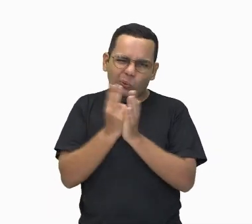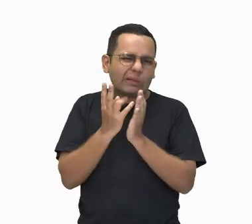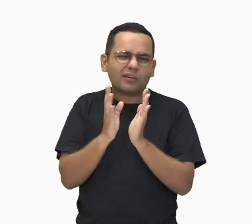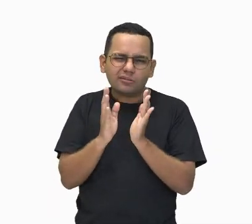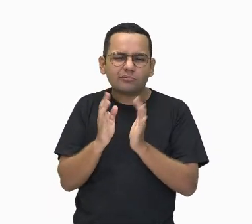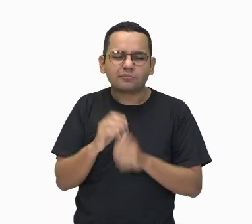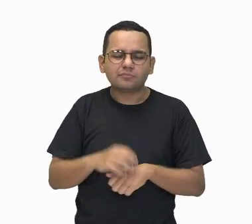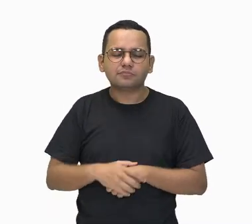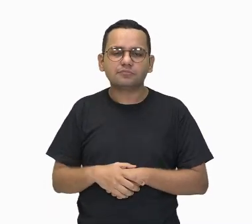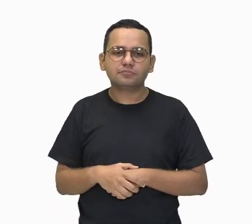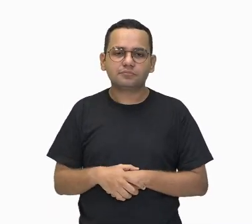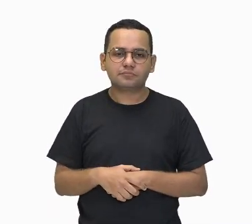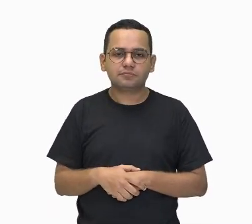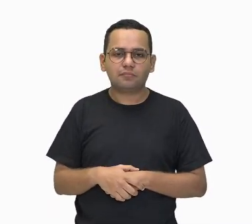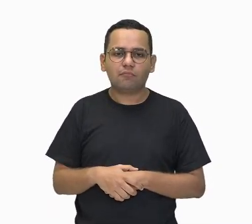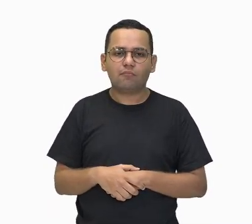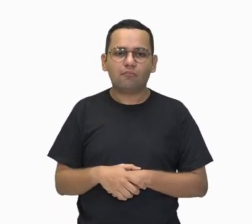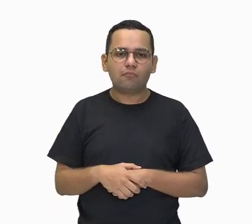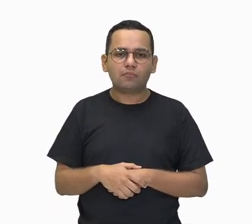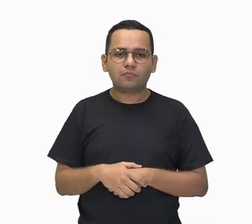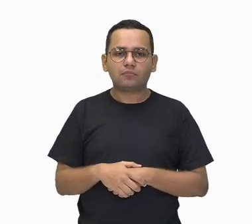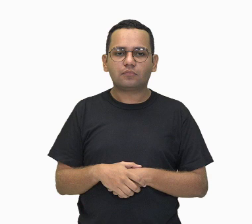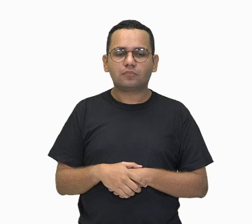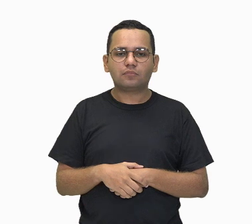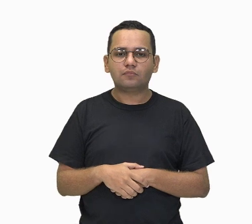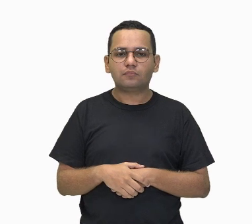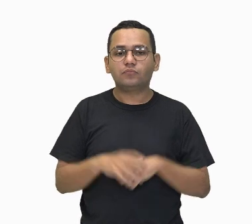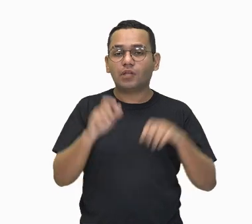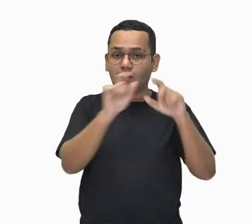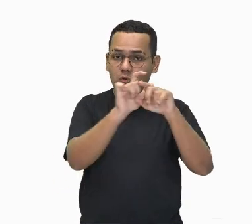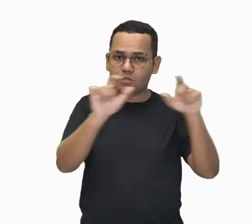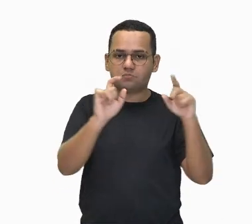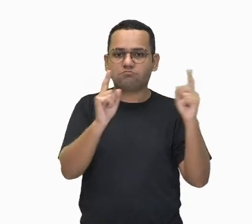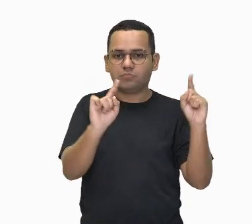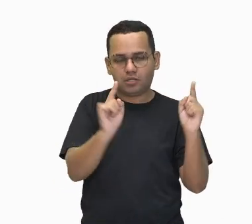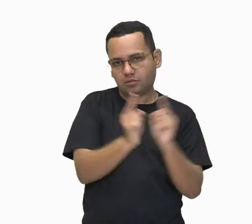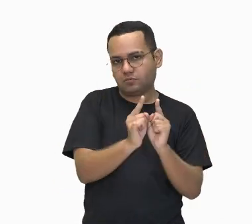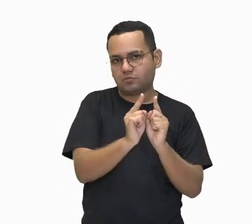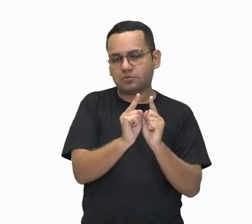tá? A equação reduzida,